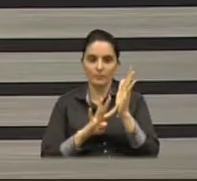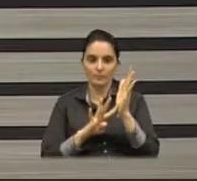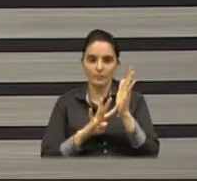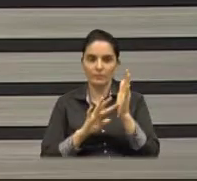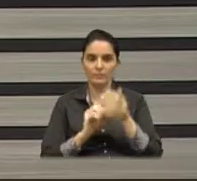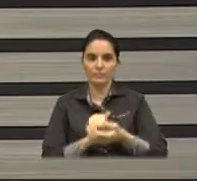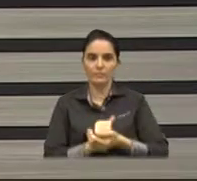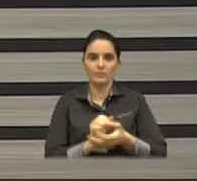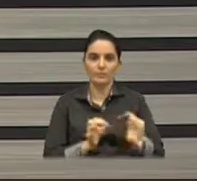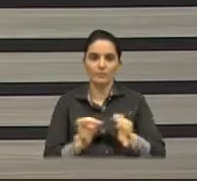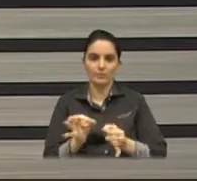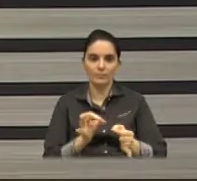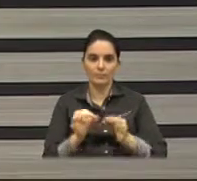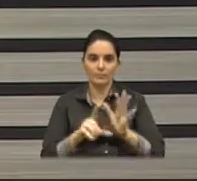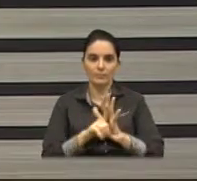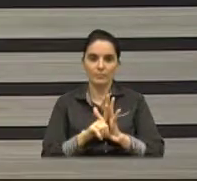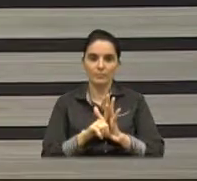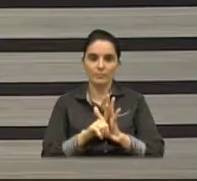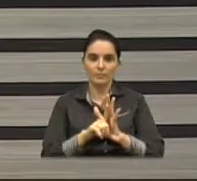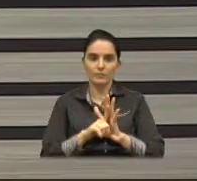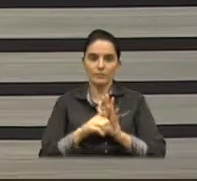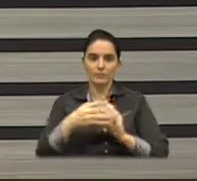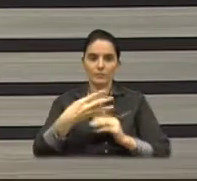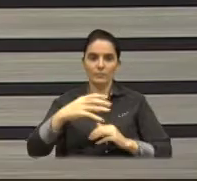pauta. Projeto de lei número